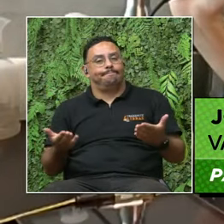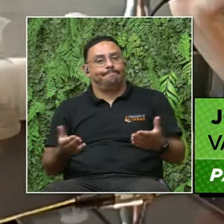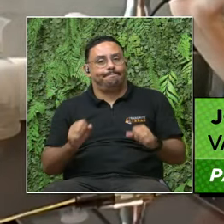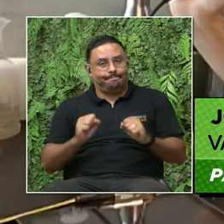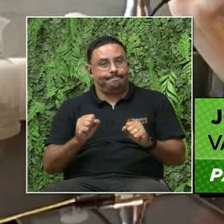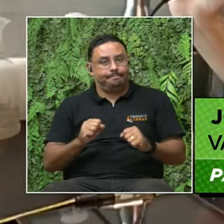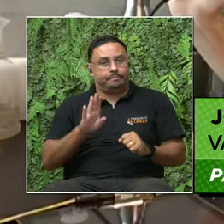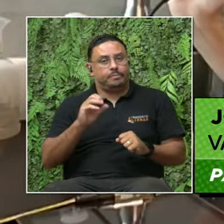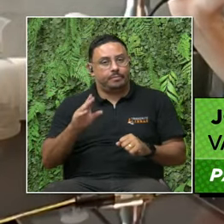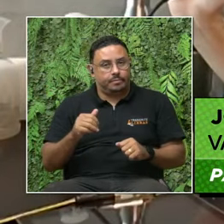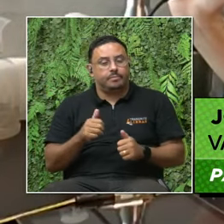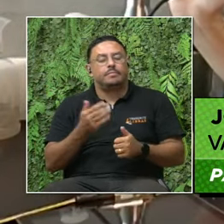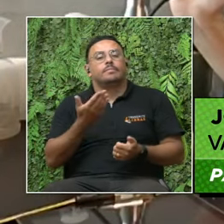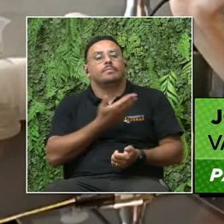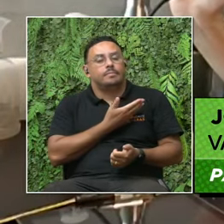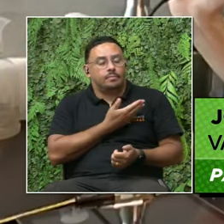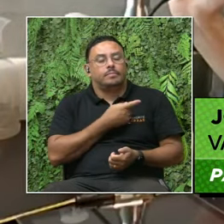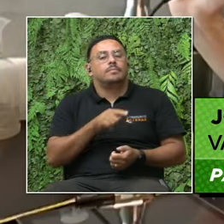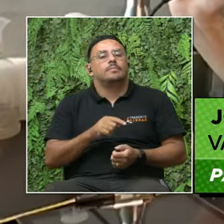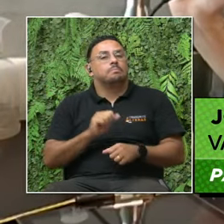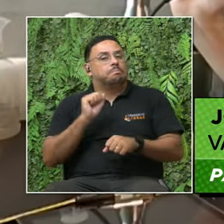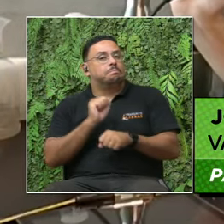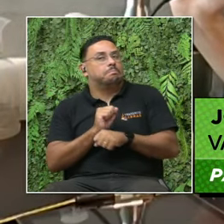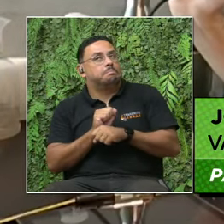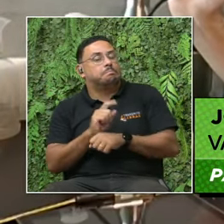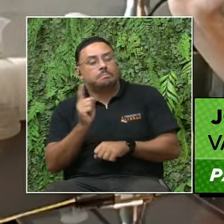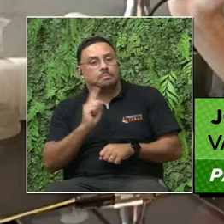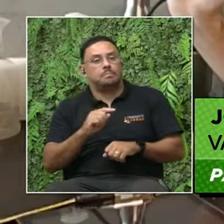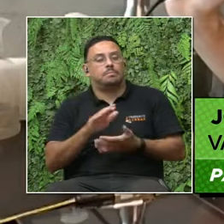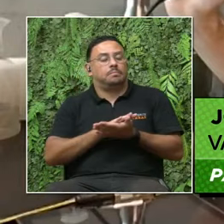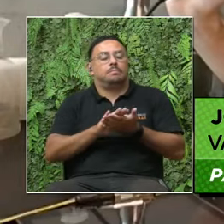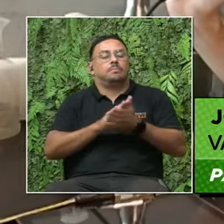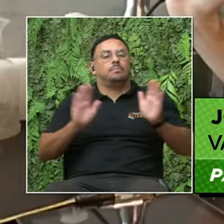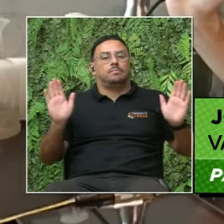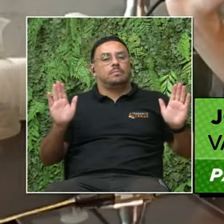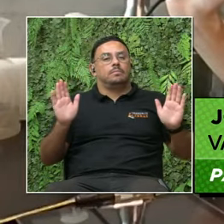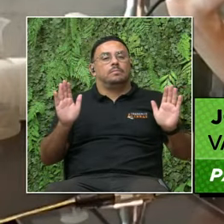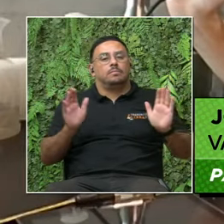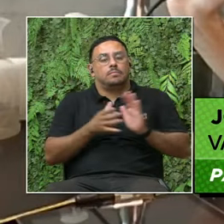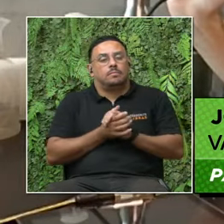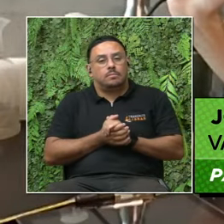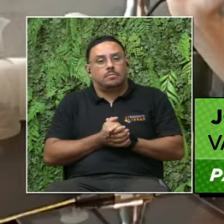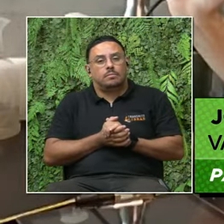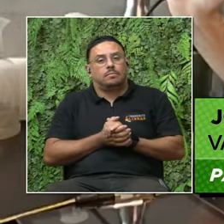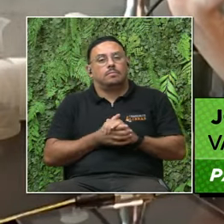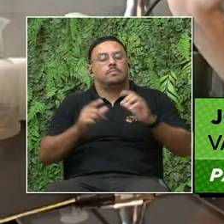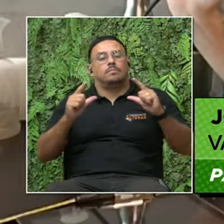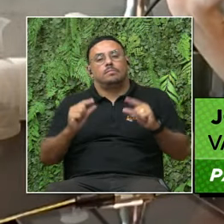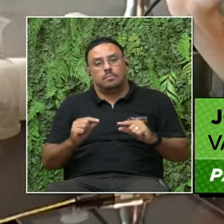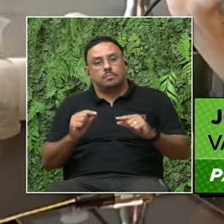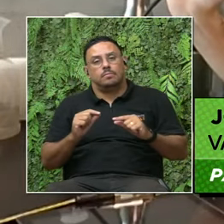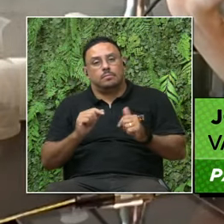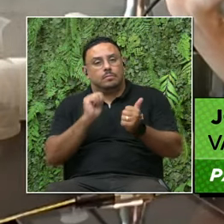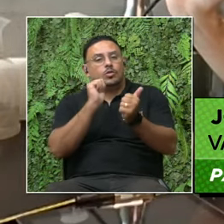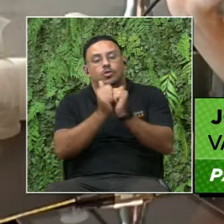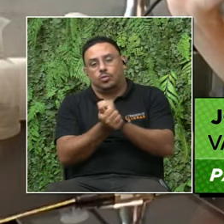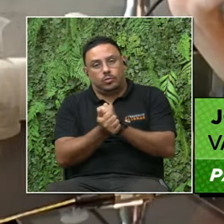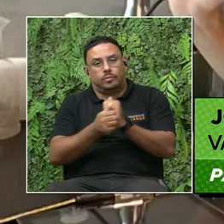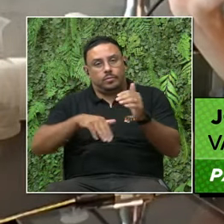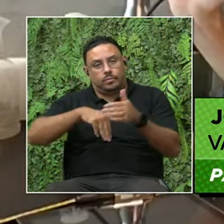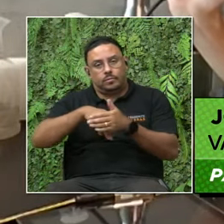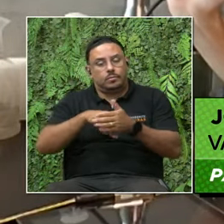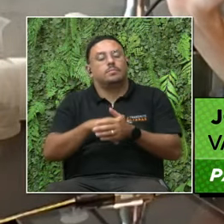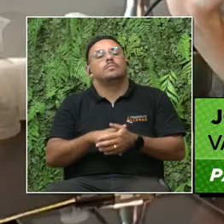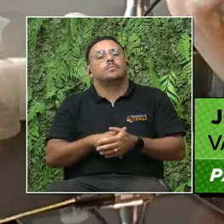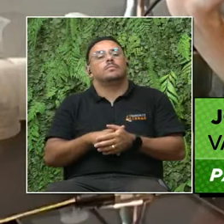querido Bob Faria e companheiros não espero nada menos do que um grande jogo de futebol né